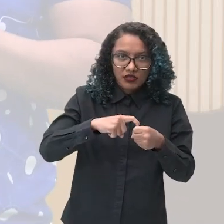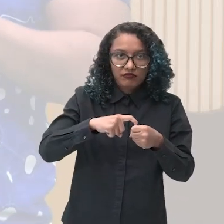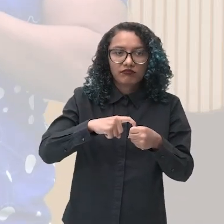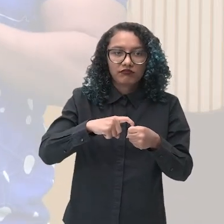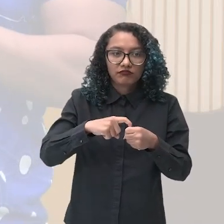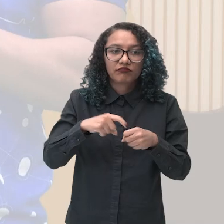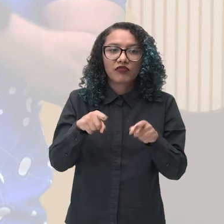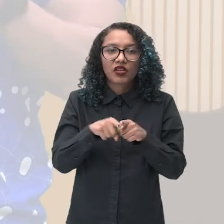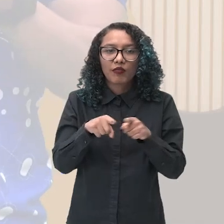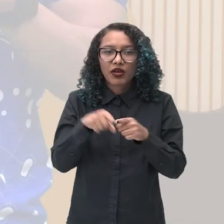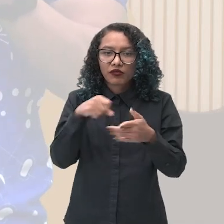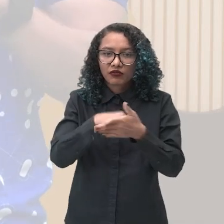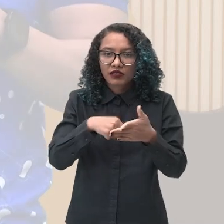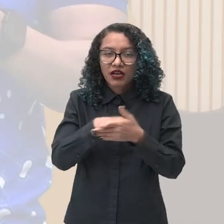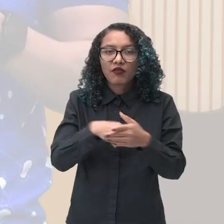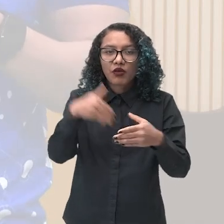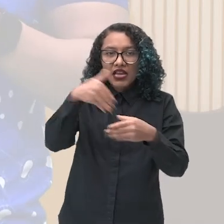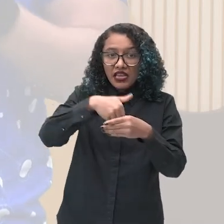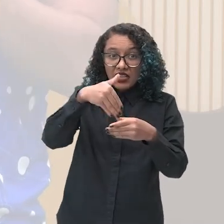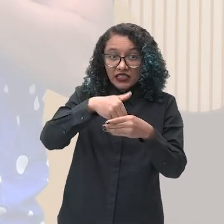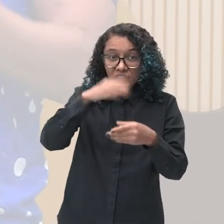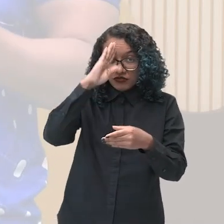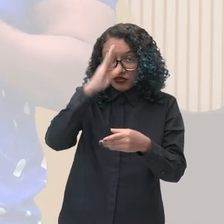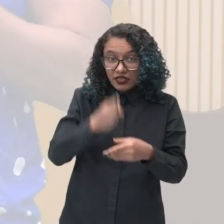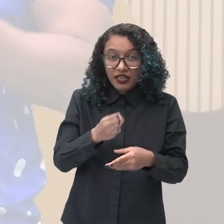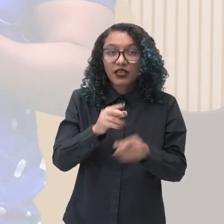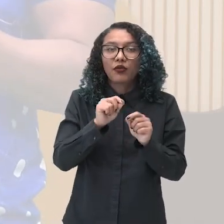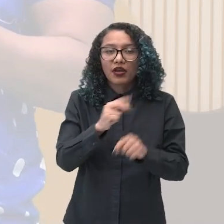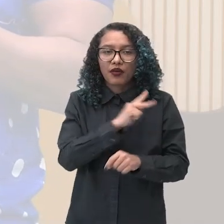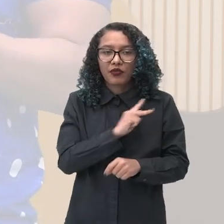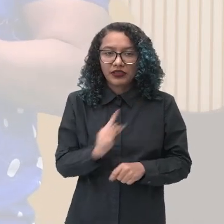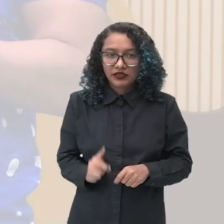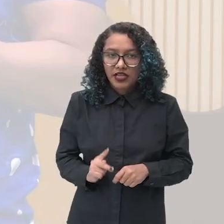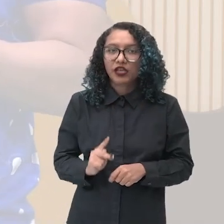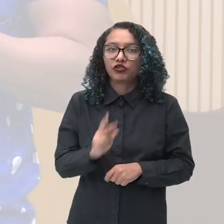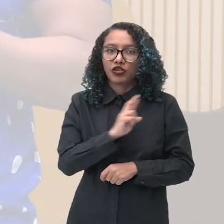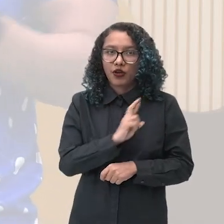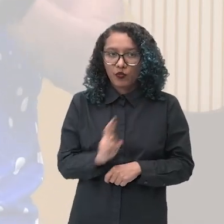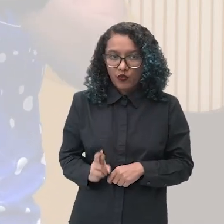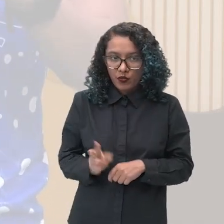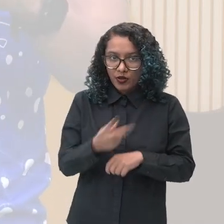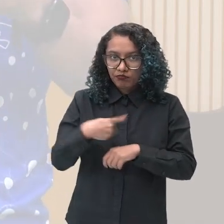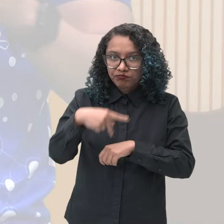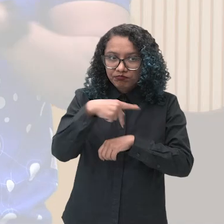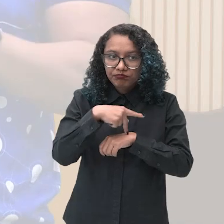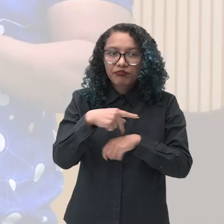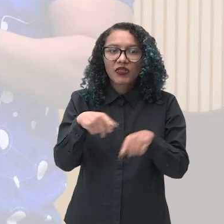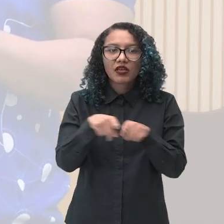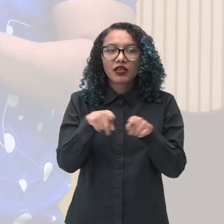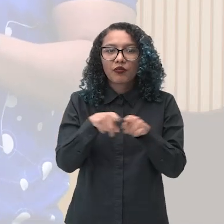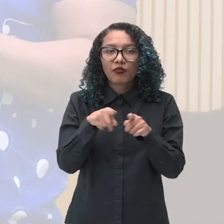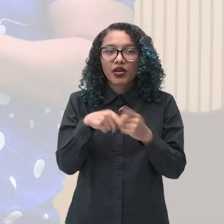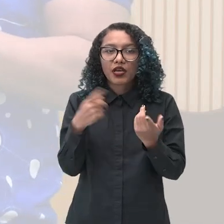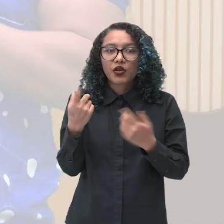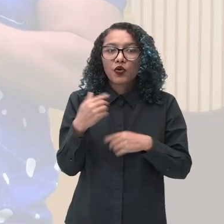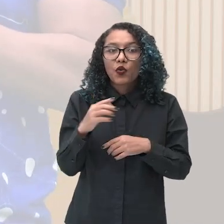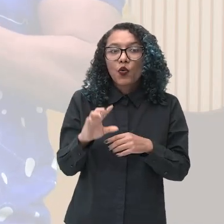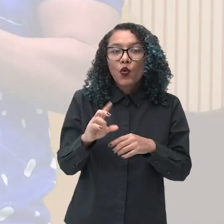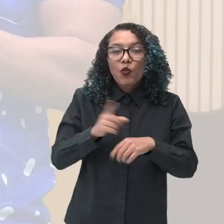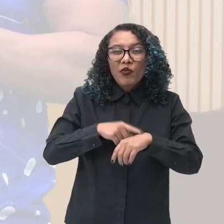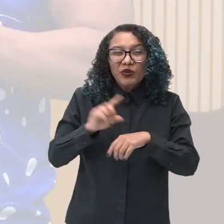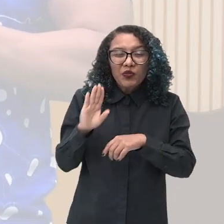ali pela realização de eleições diretas para a presidência da República, certo? E o ápice desse movimento foi